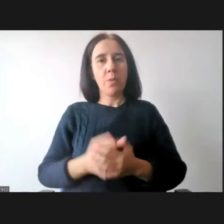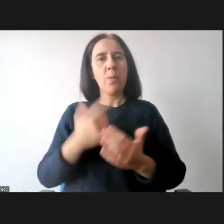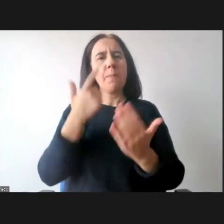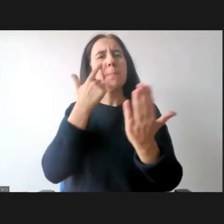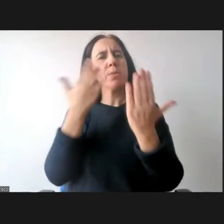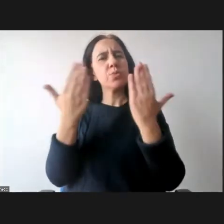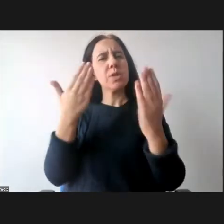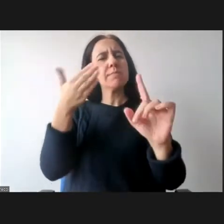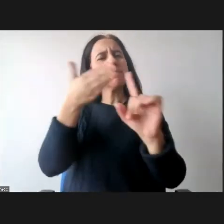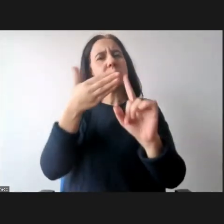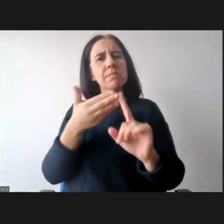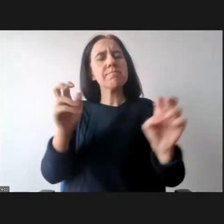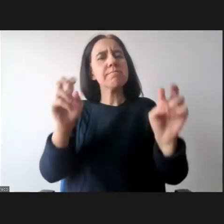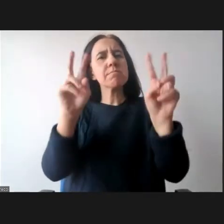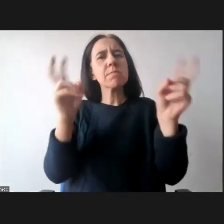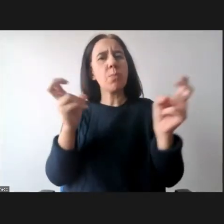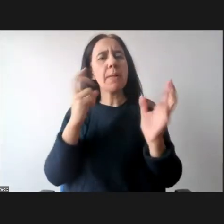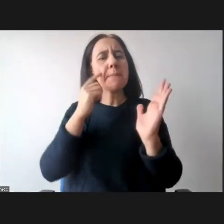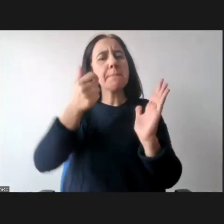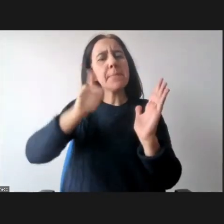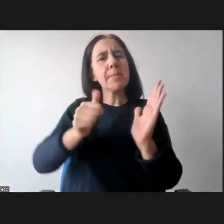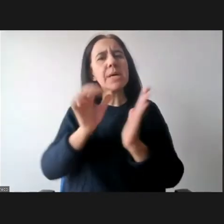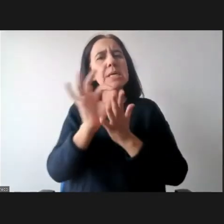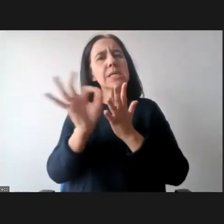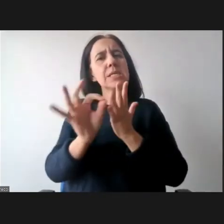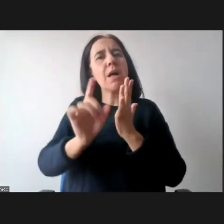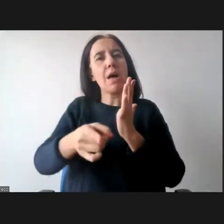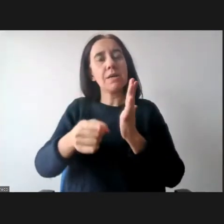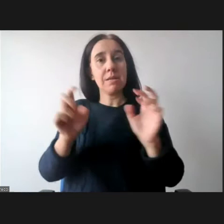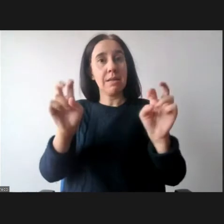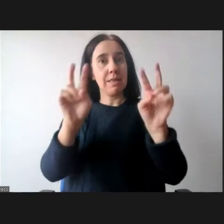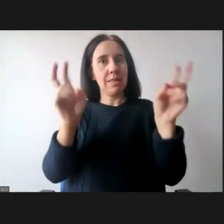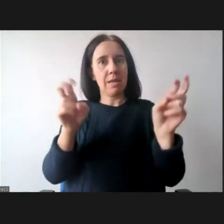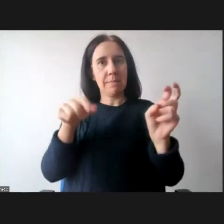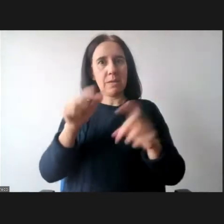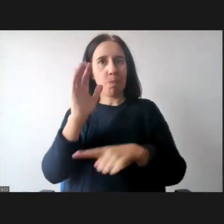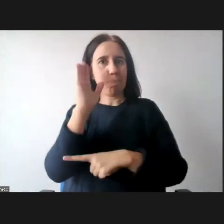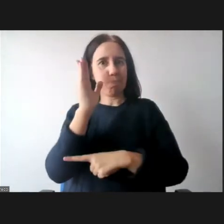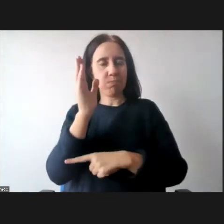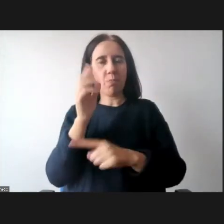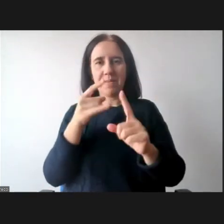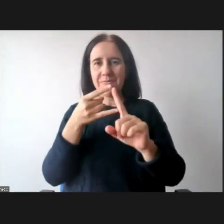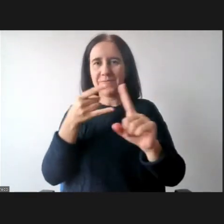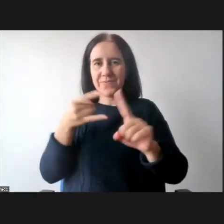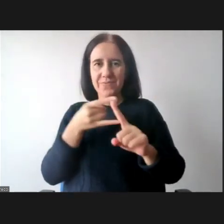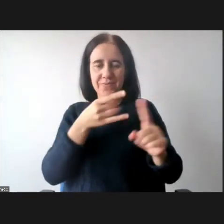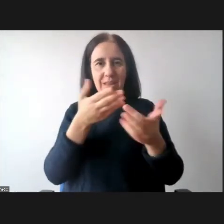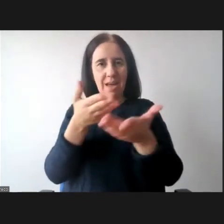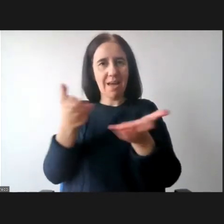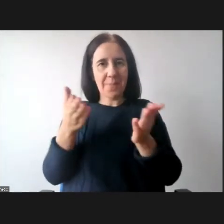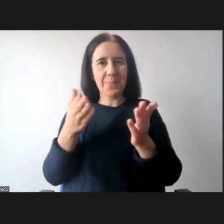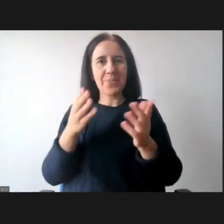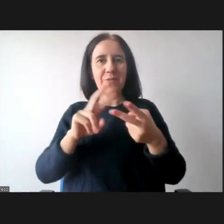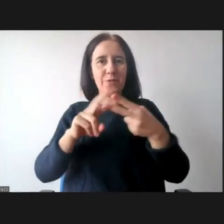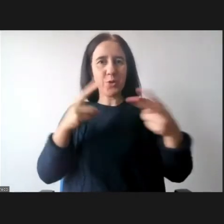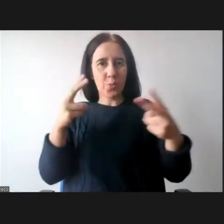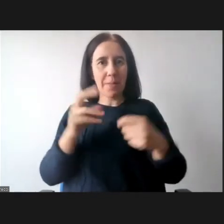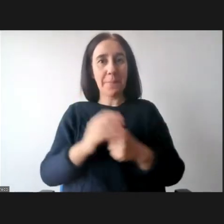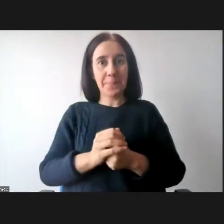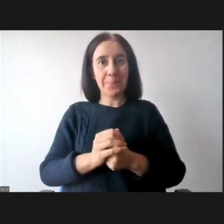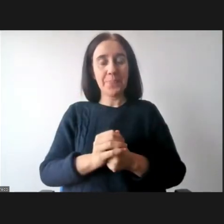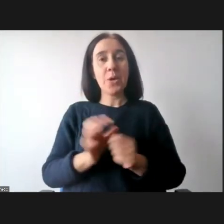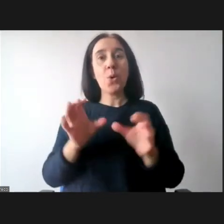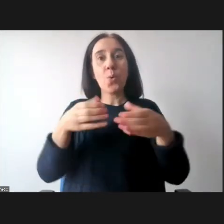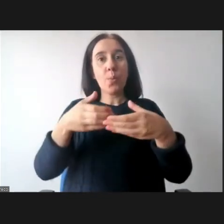proporcionalidade, requisitos de aferição, é o tema central desta conferência virtual. Tem a palavra a Presidente da